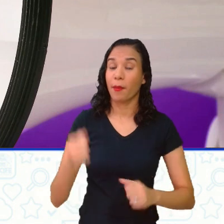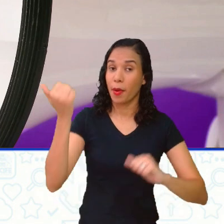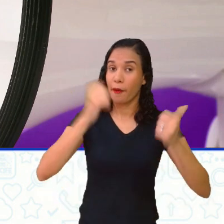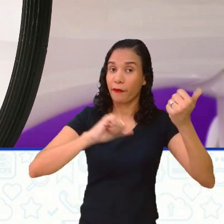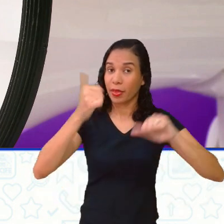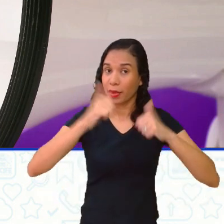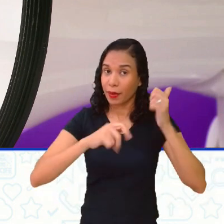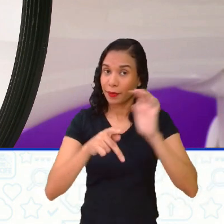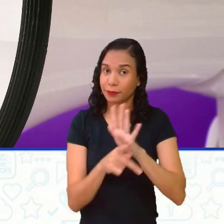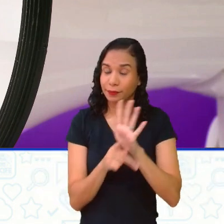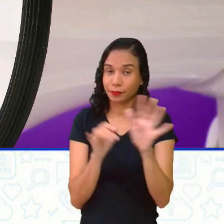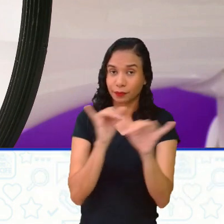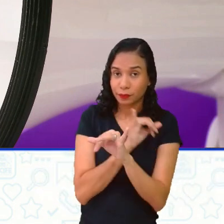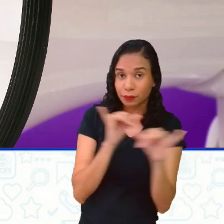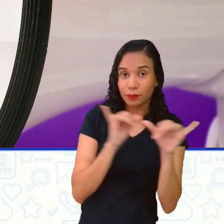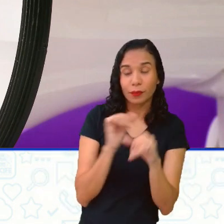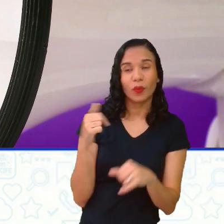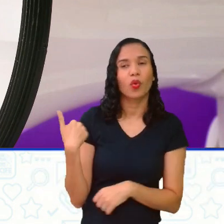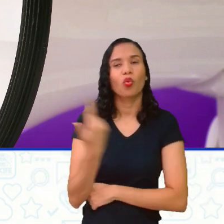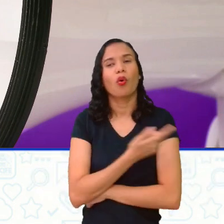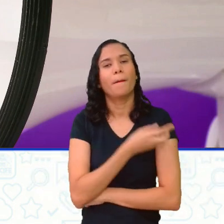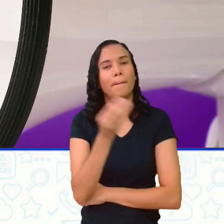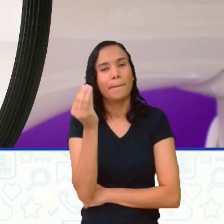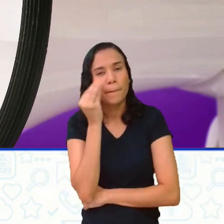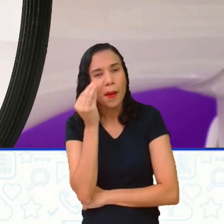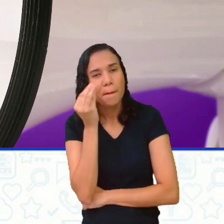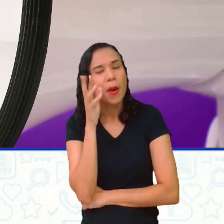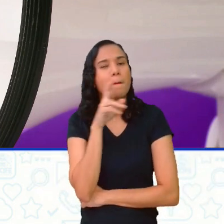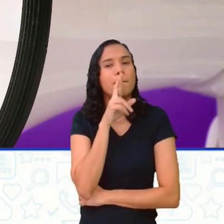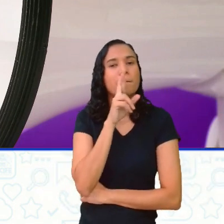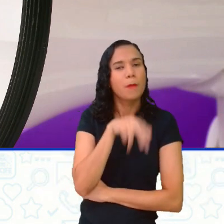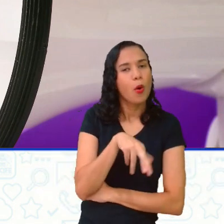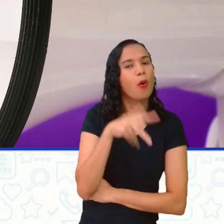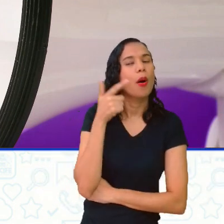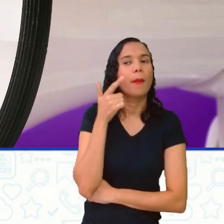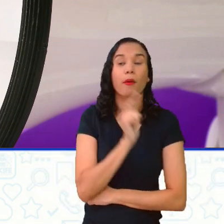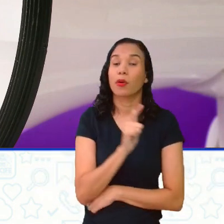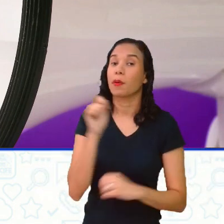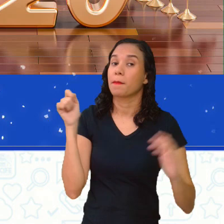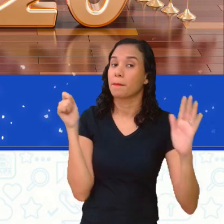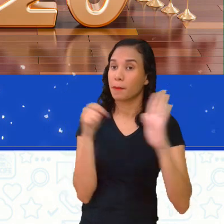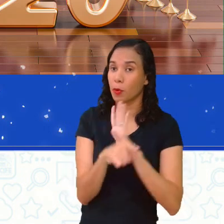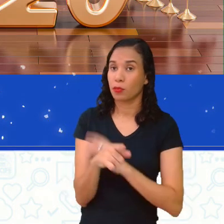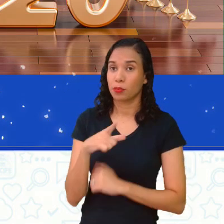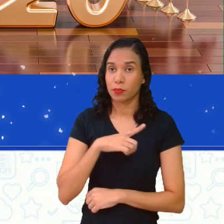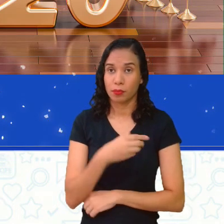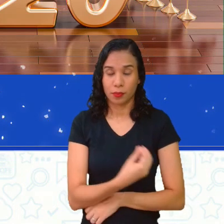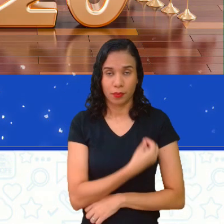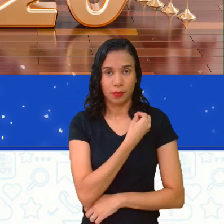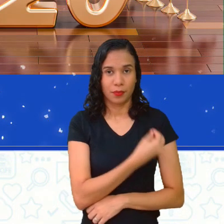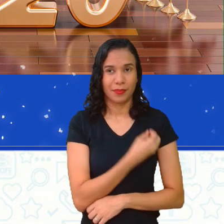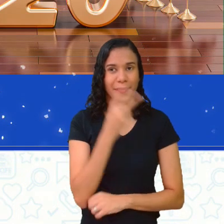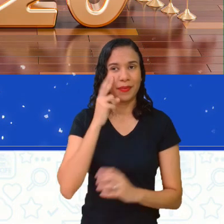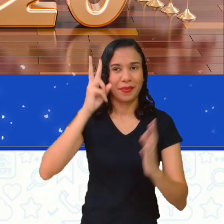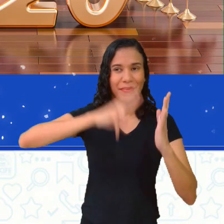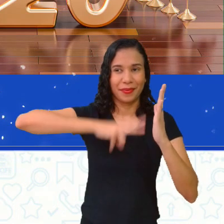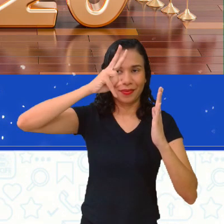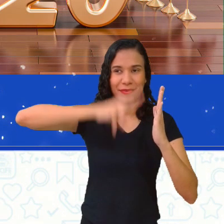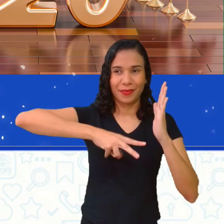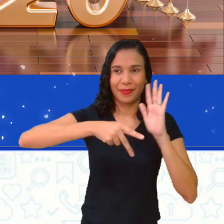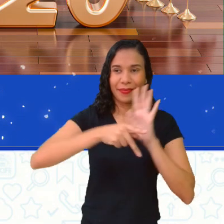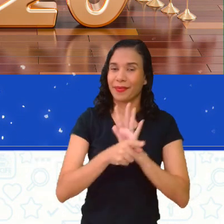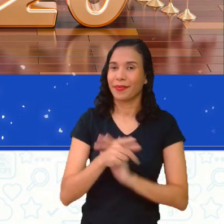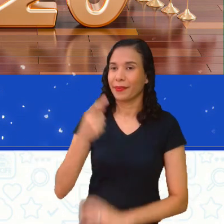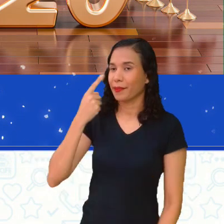uma notícia a seguir e tentar tirar dela as respostas para as perguntas que a gente viu. Então, a gente vai ler, eu trouxe aqui